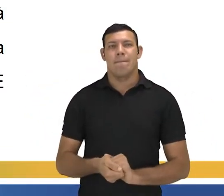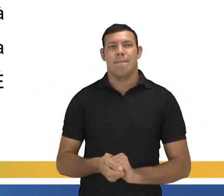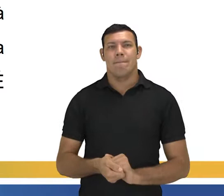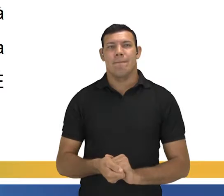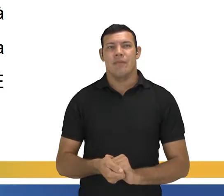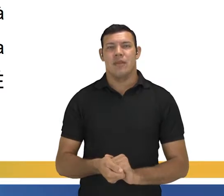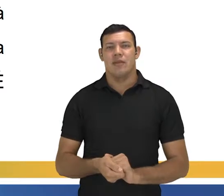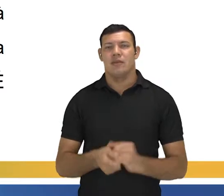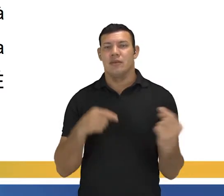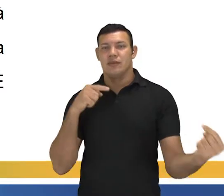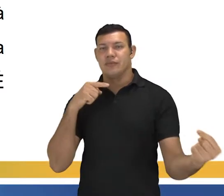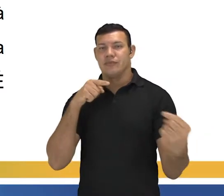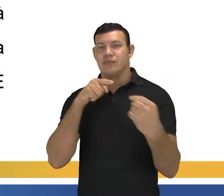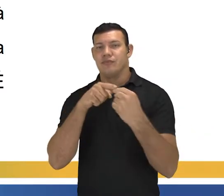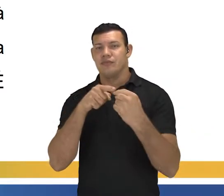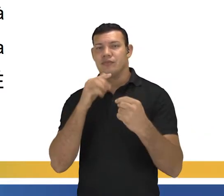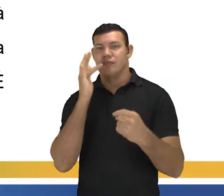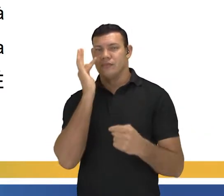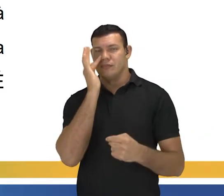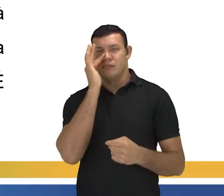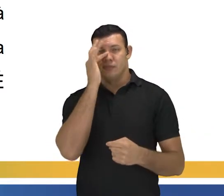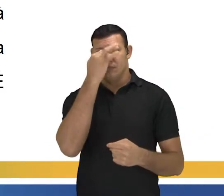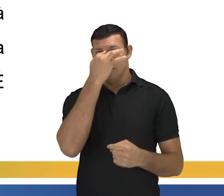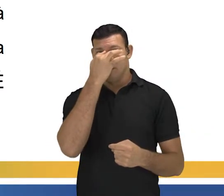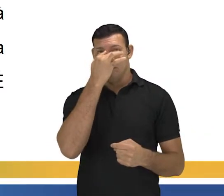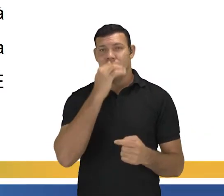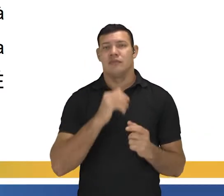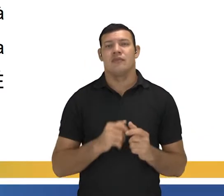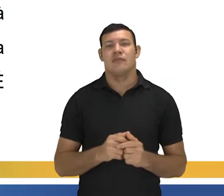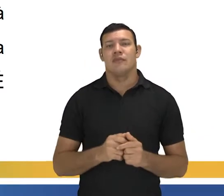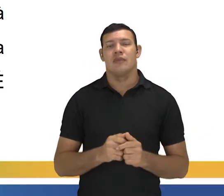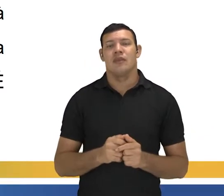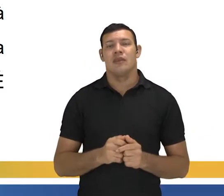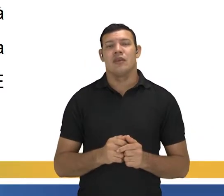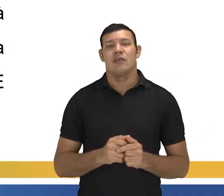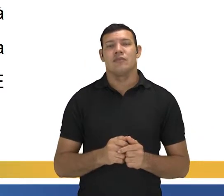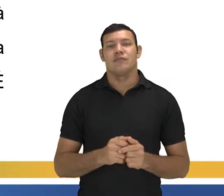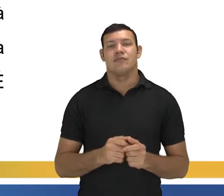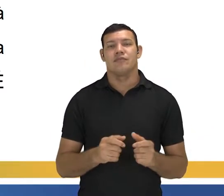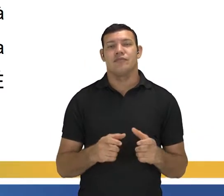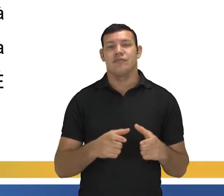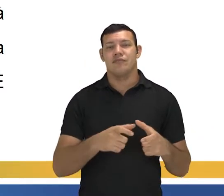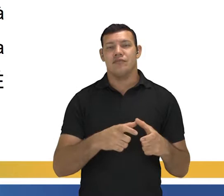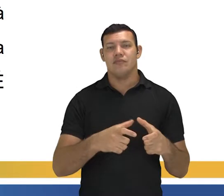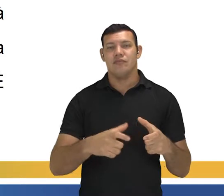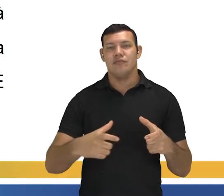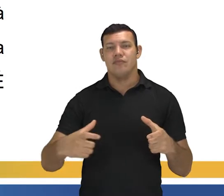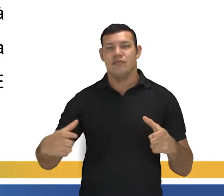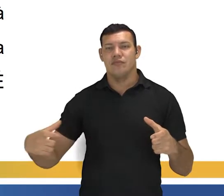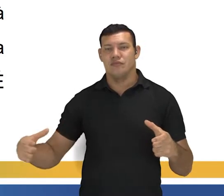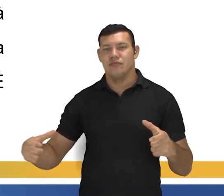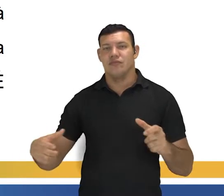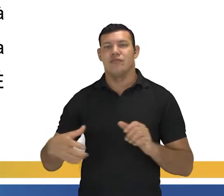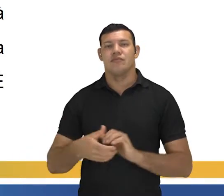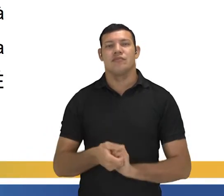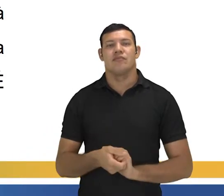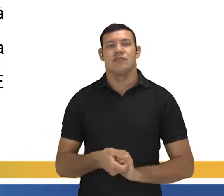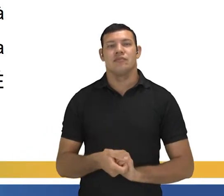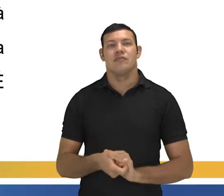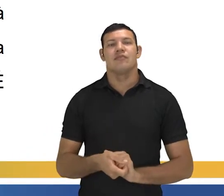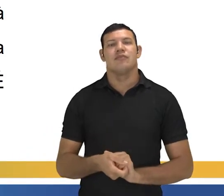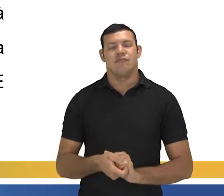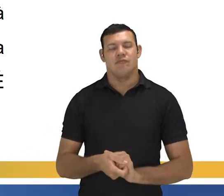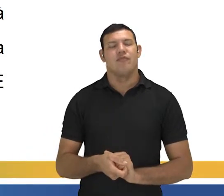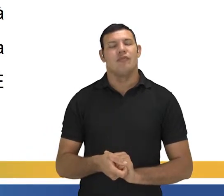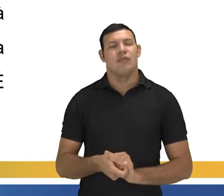A primeira é a associação em série. O que seria associação em série? É quando você coloca todos